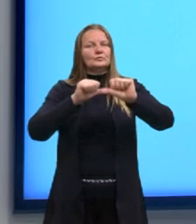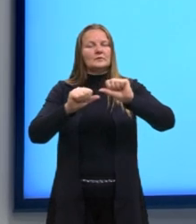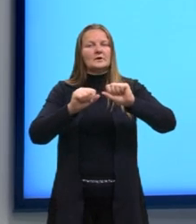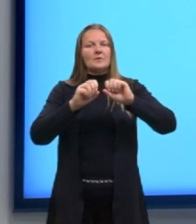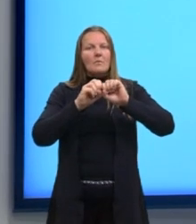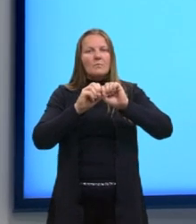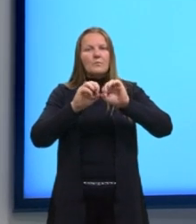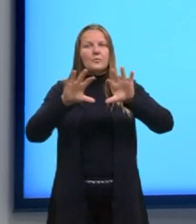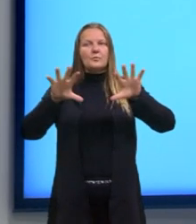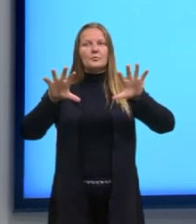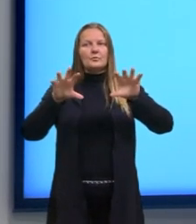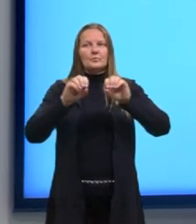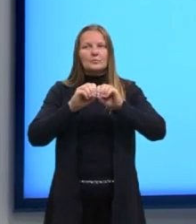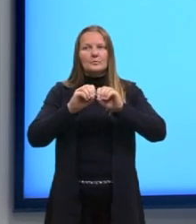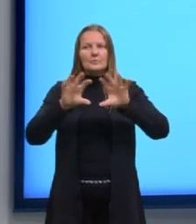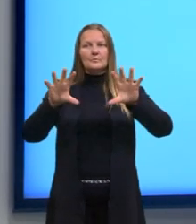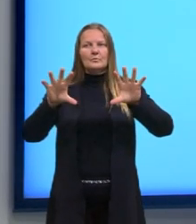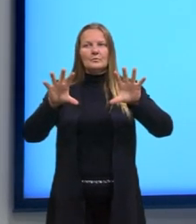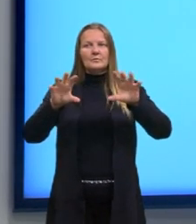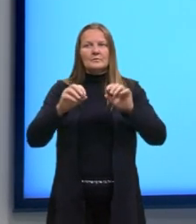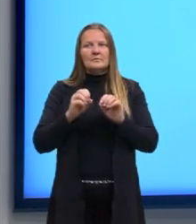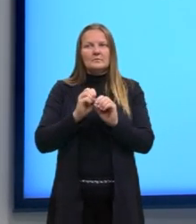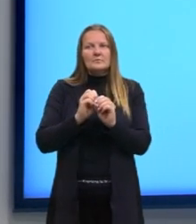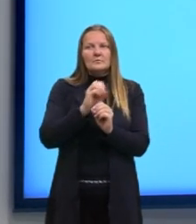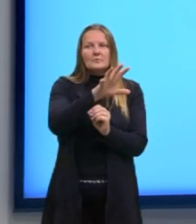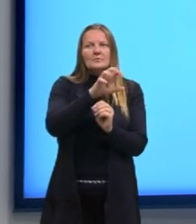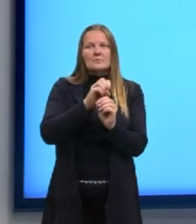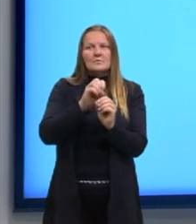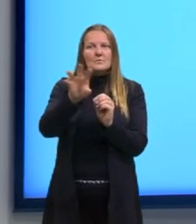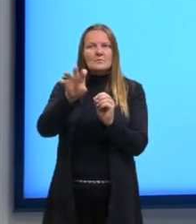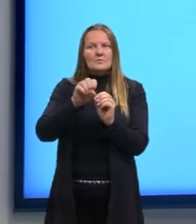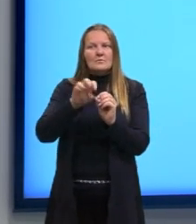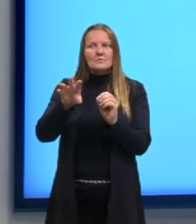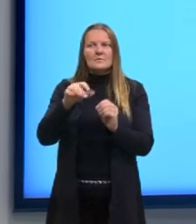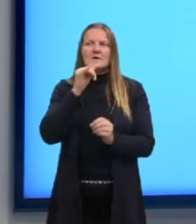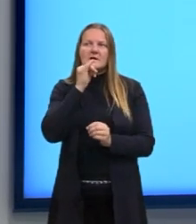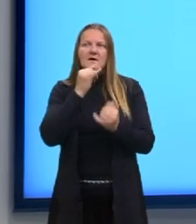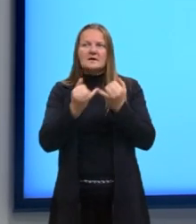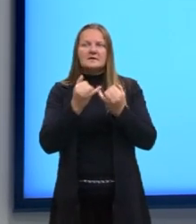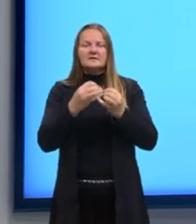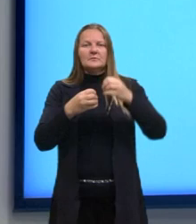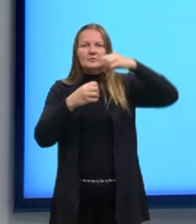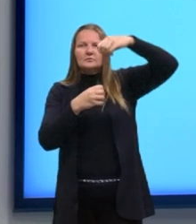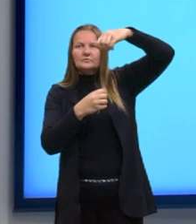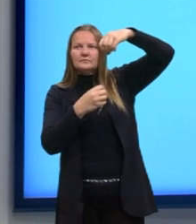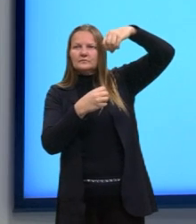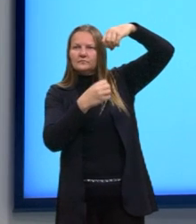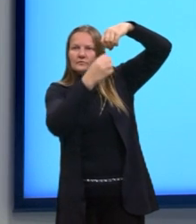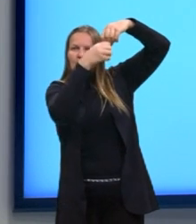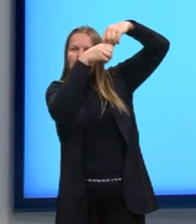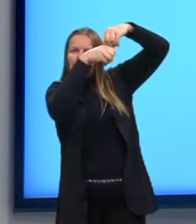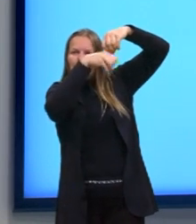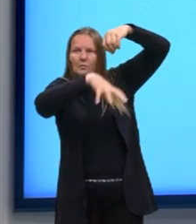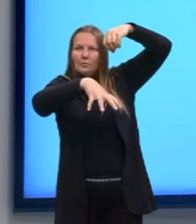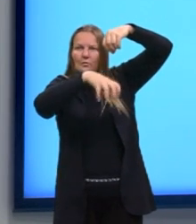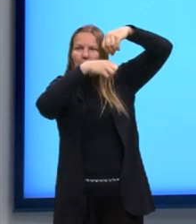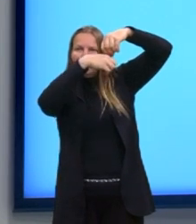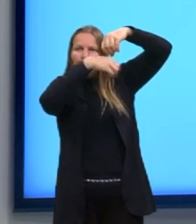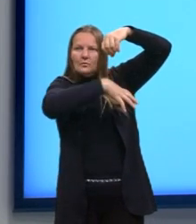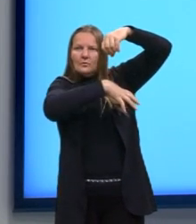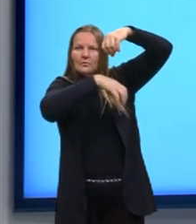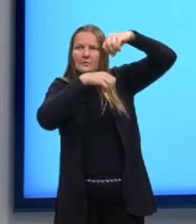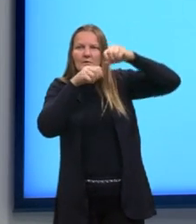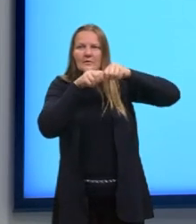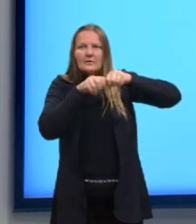onde os raios Então se espalham né um exemplo seriam essas luminárias aqui a gente consegue ver